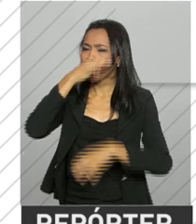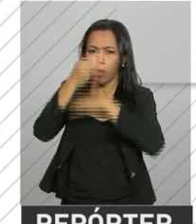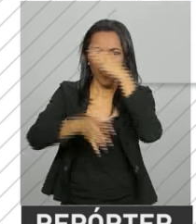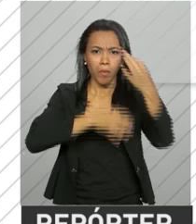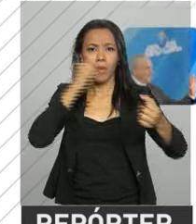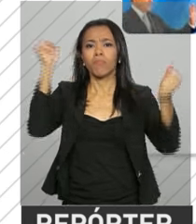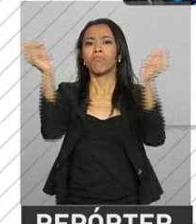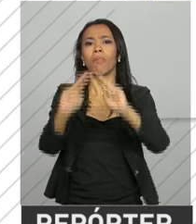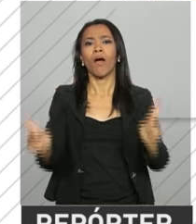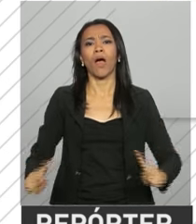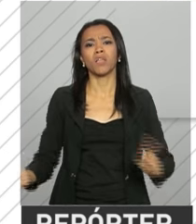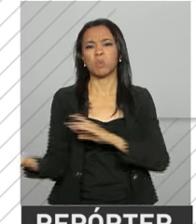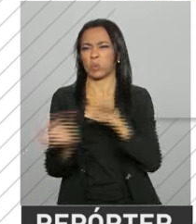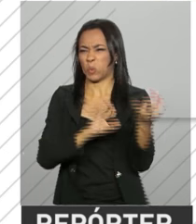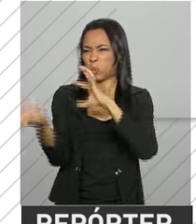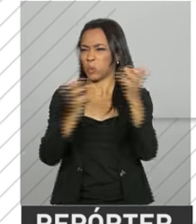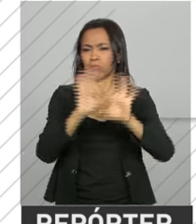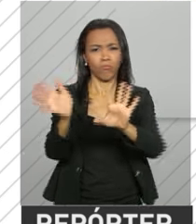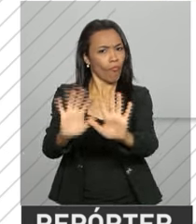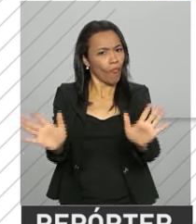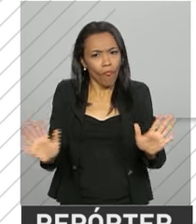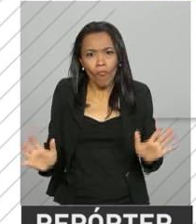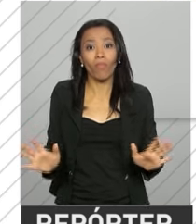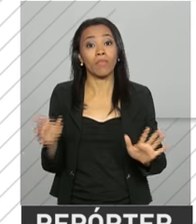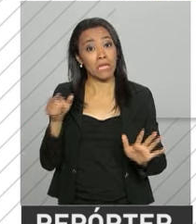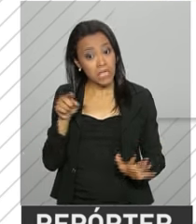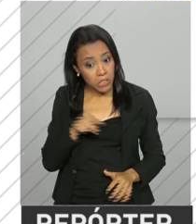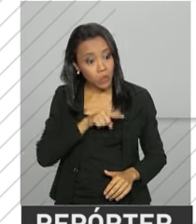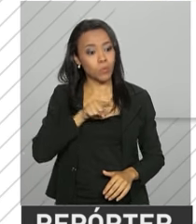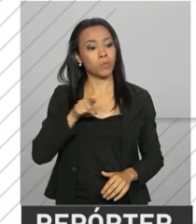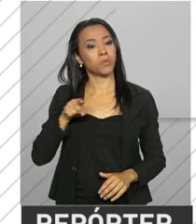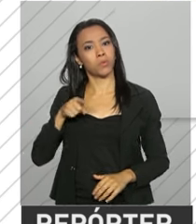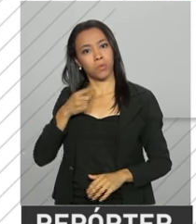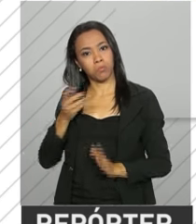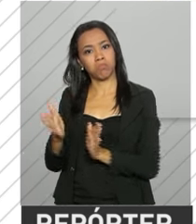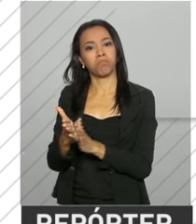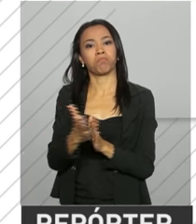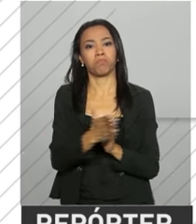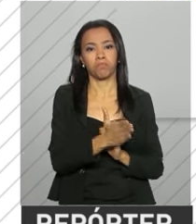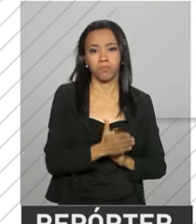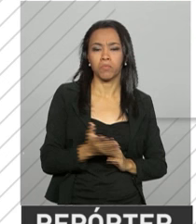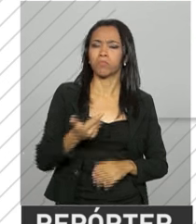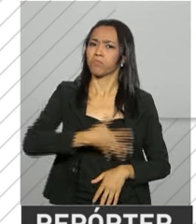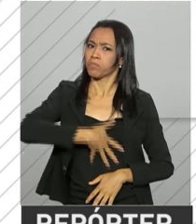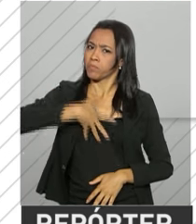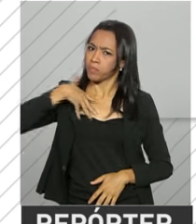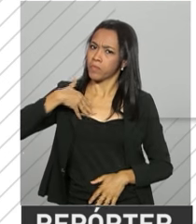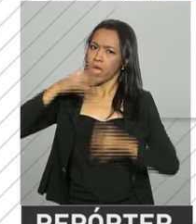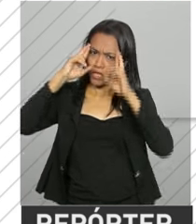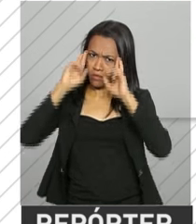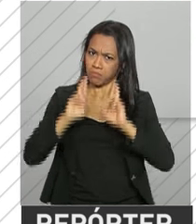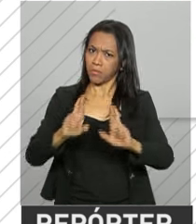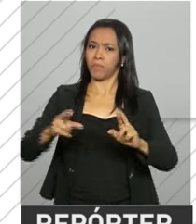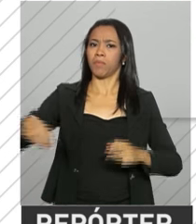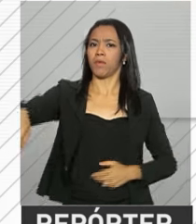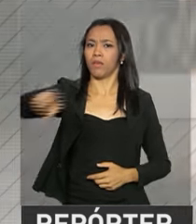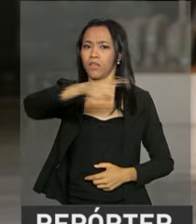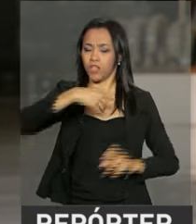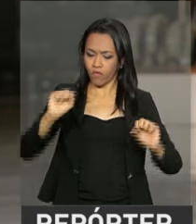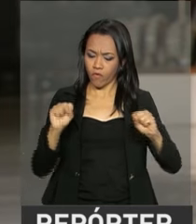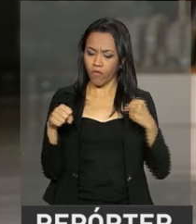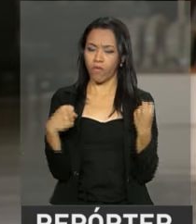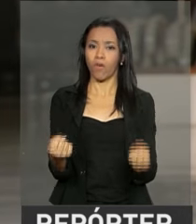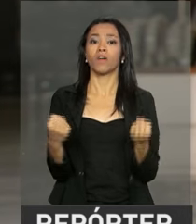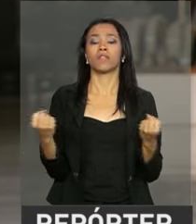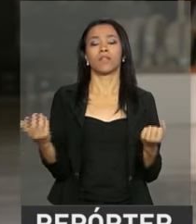pacífica michel temer disse ainda que esse comportamento exemplar demonstrar o respeito cívico que fortalece ainda mais as